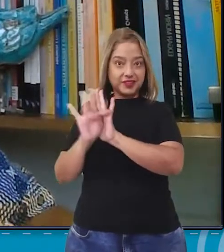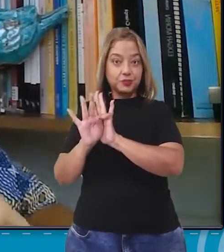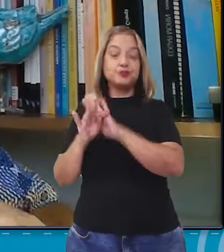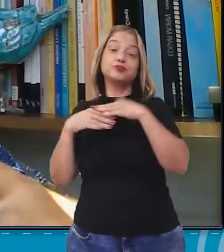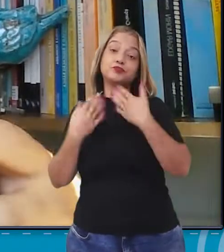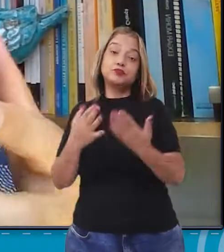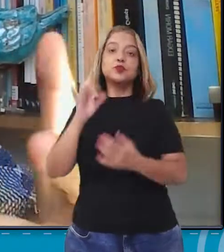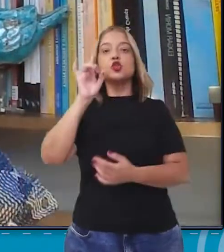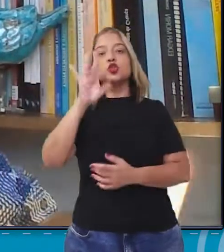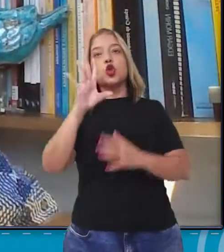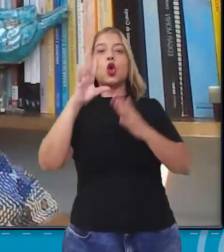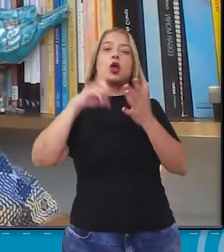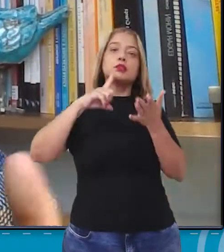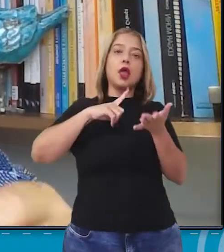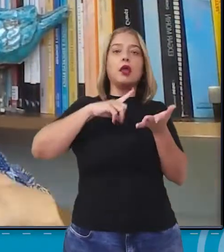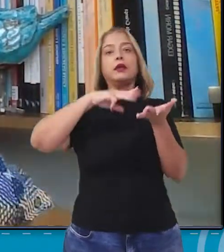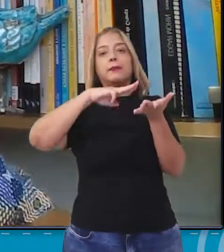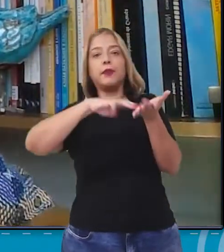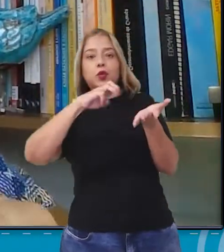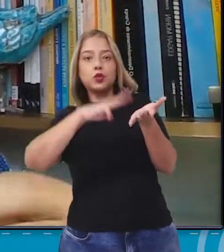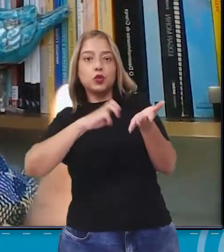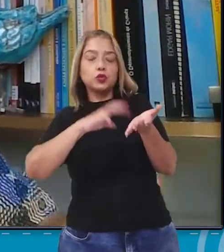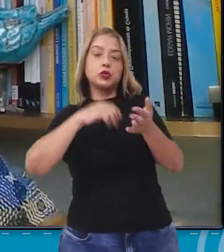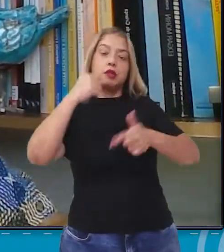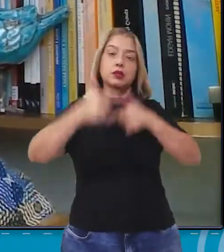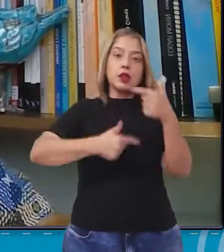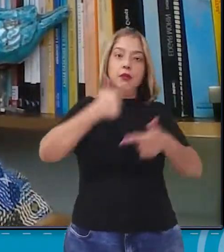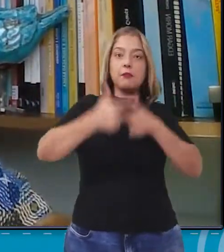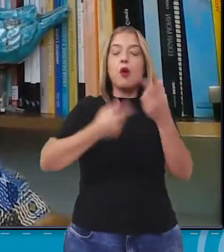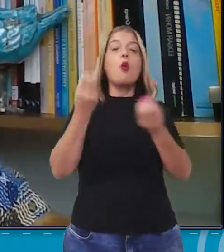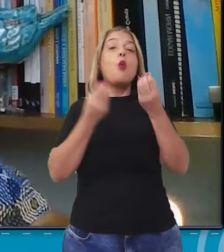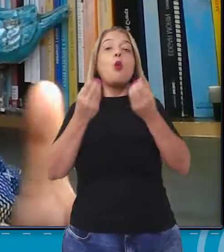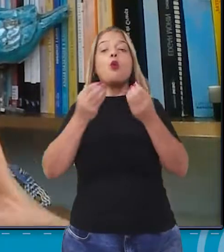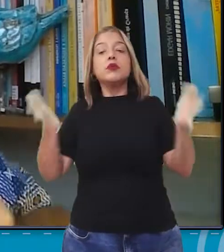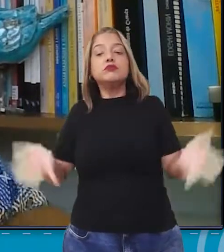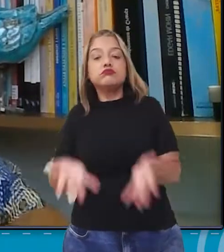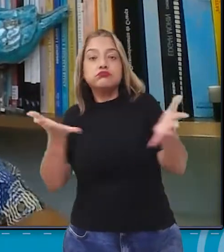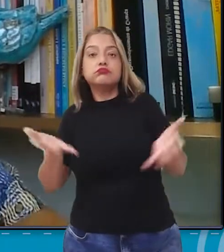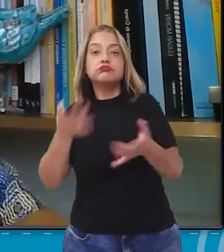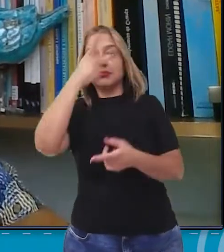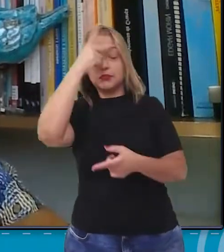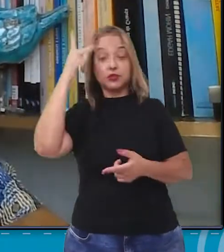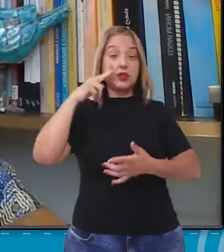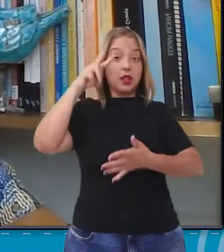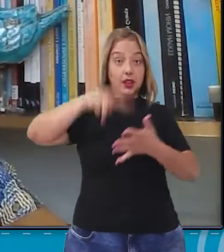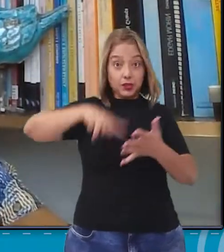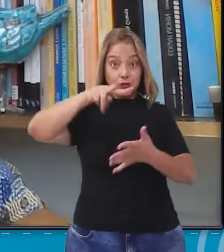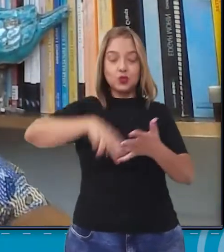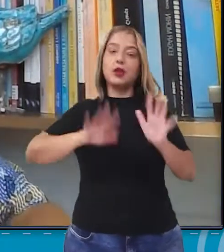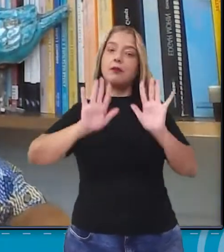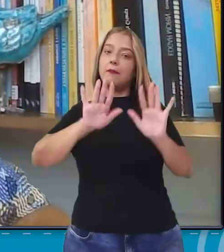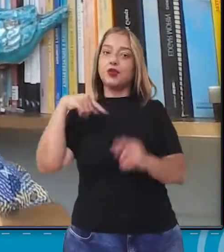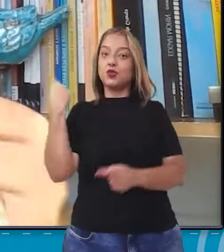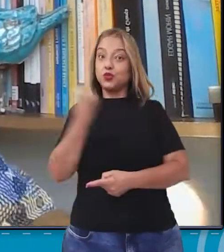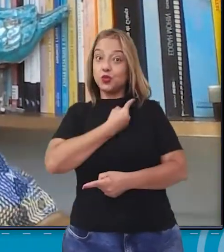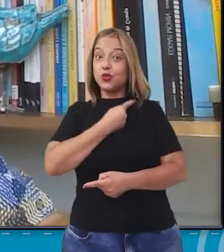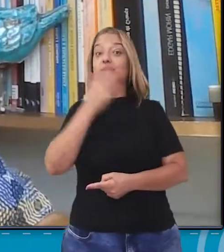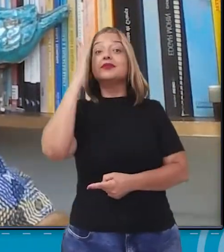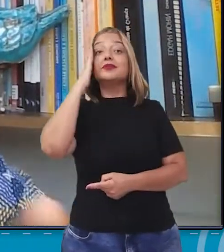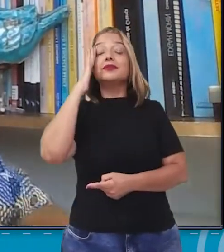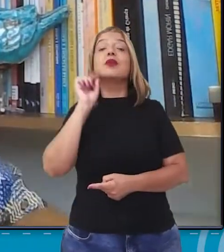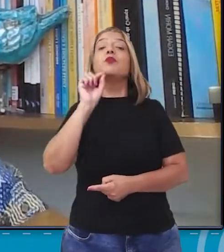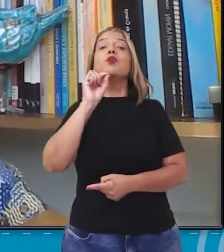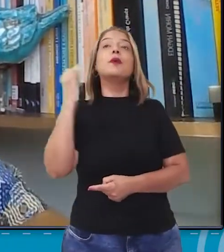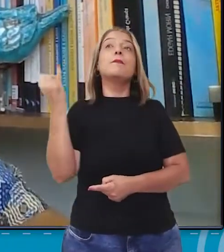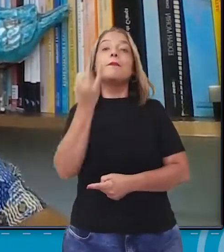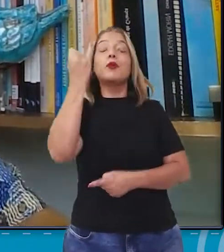pensou metodologias de trabalho para a formação de leitores. Só que a gente sabe bem que o mais importante do